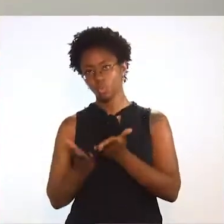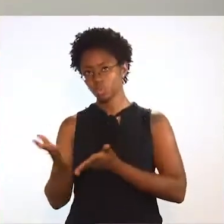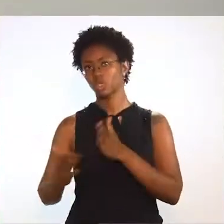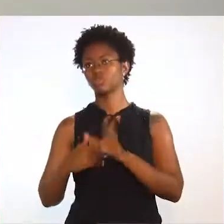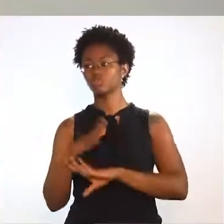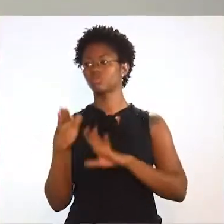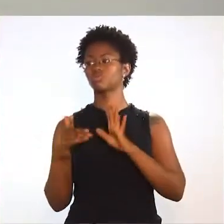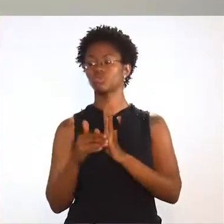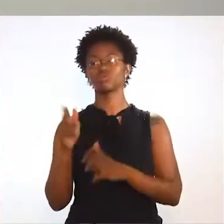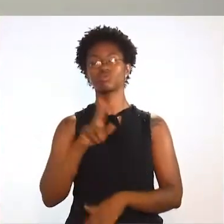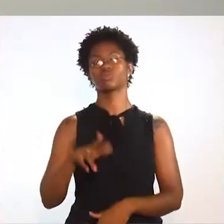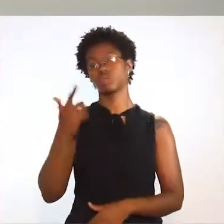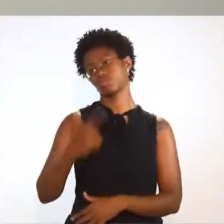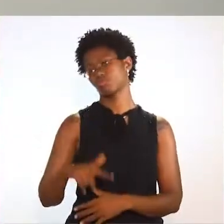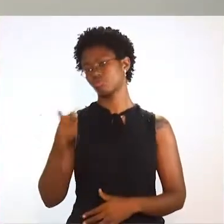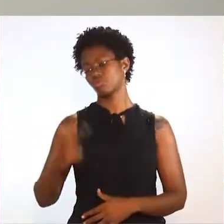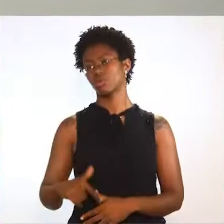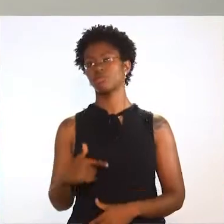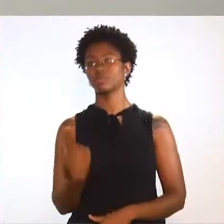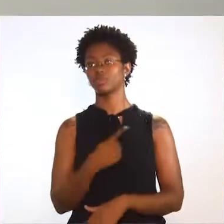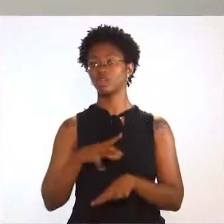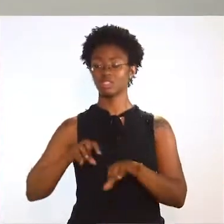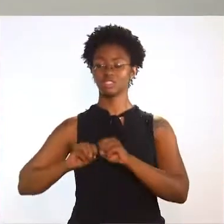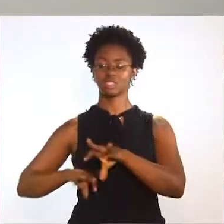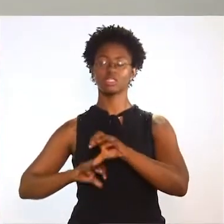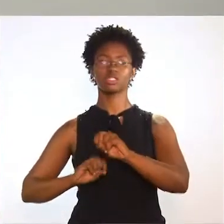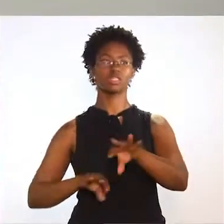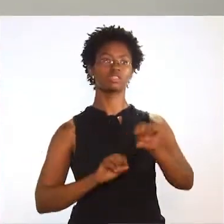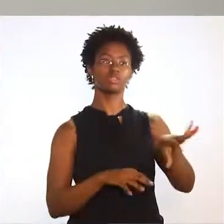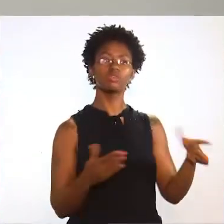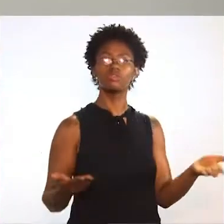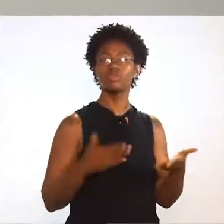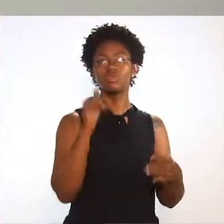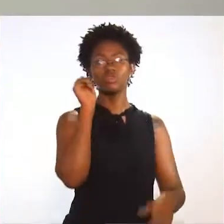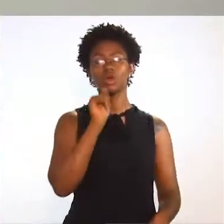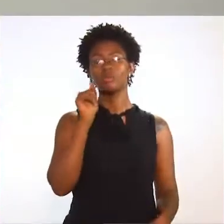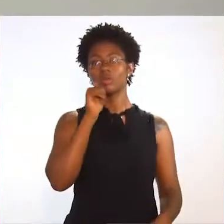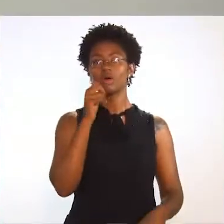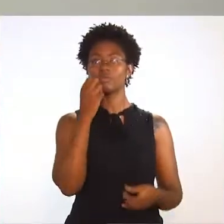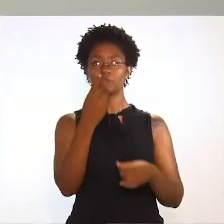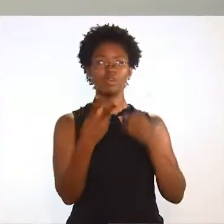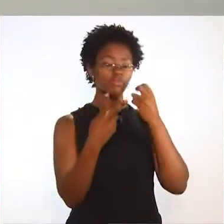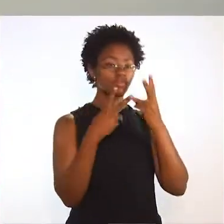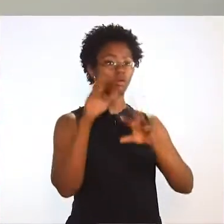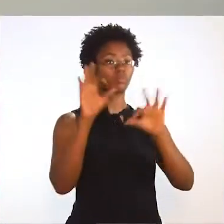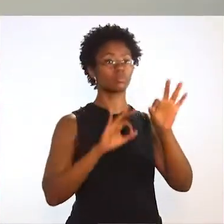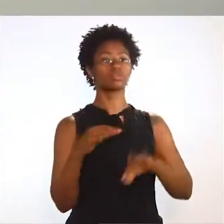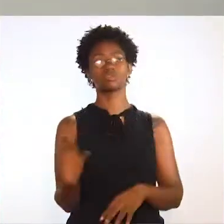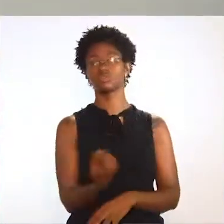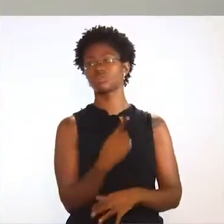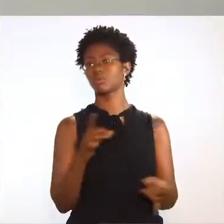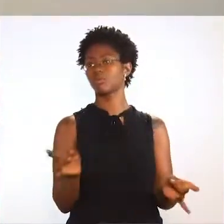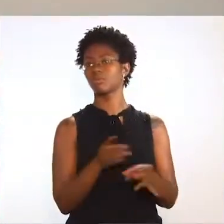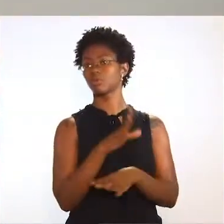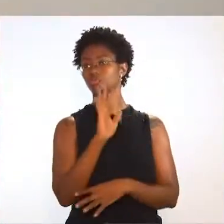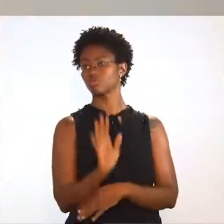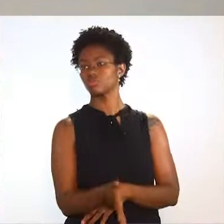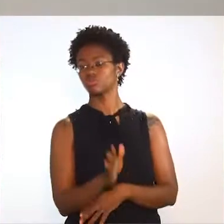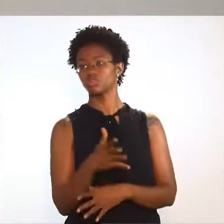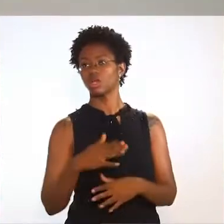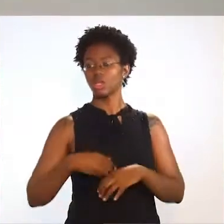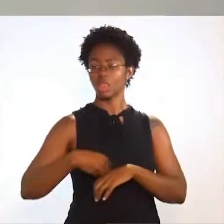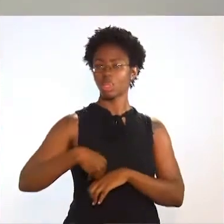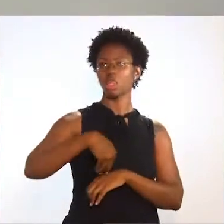máquina. Então, a gente faz essa capacitação, e hoje as mulheres, elas vêm muito de um projeto que a gente fez,